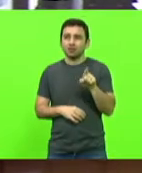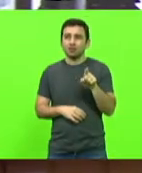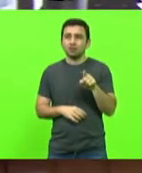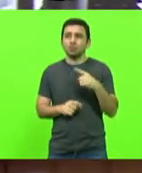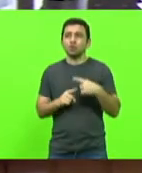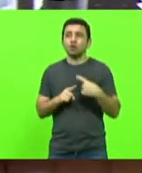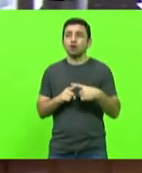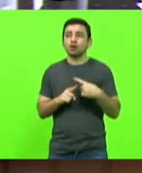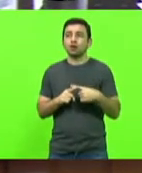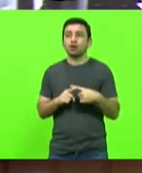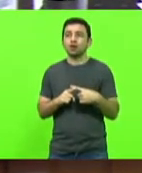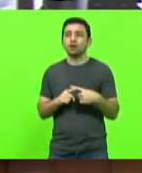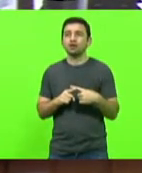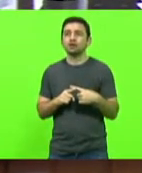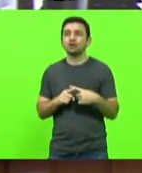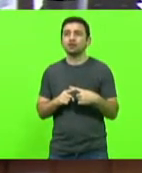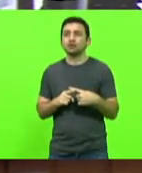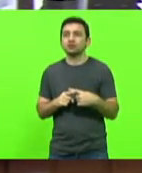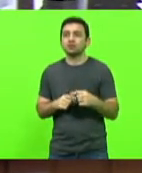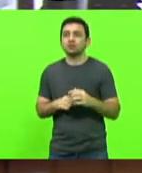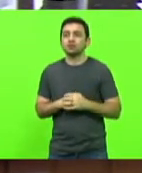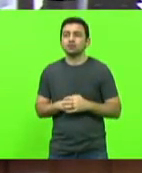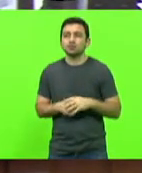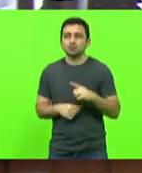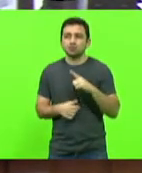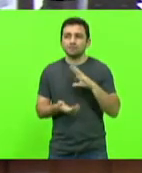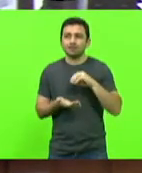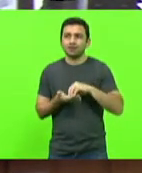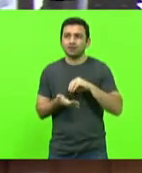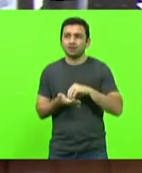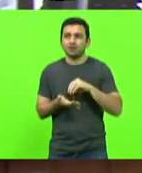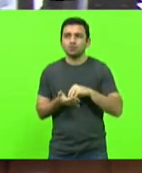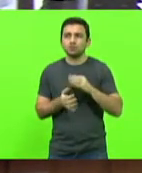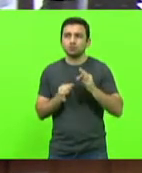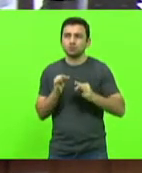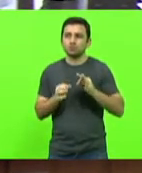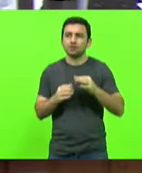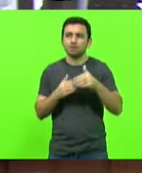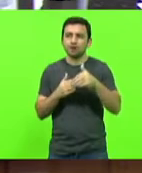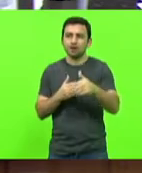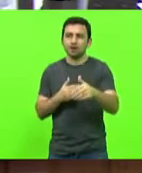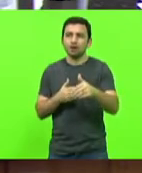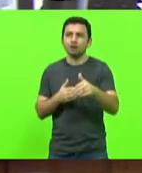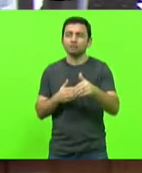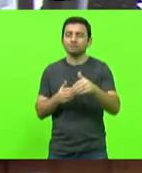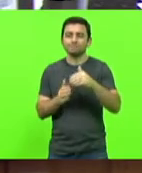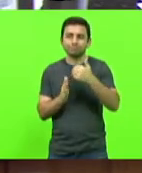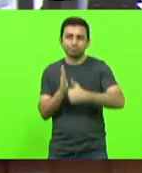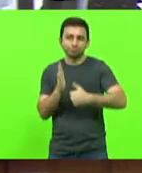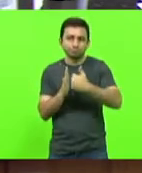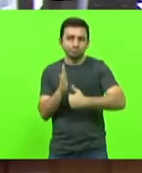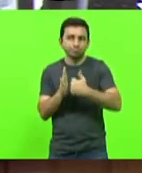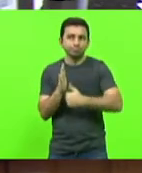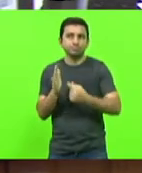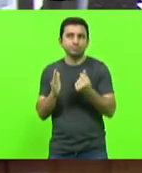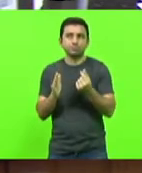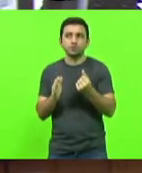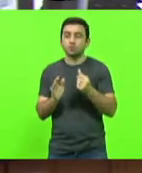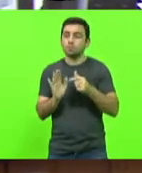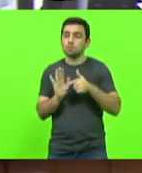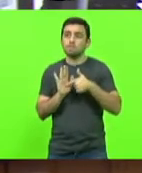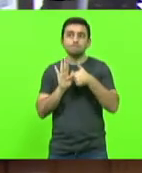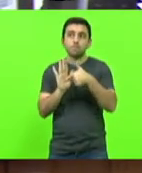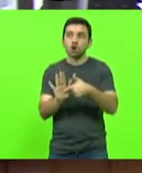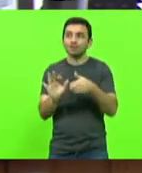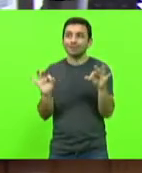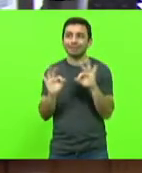por encontrar óbice jurídico por acarretar em renúncia de receita, sem apresentação estimativa